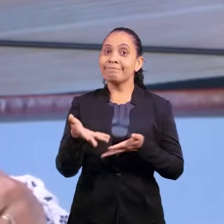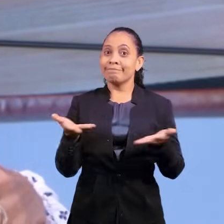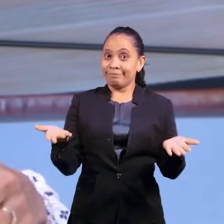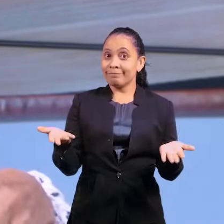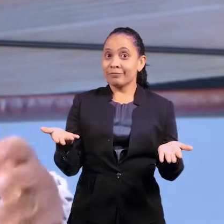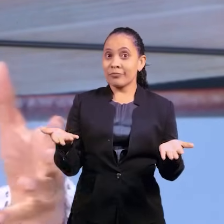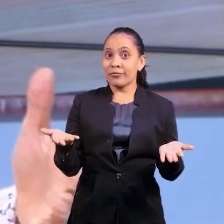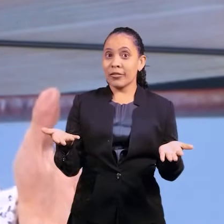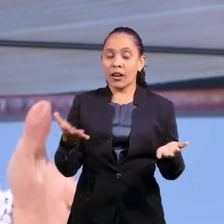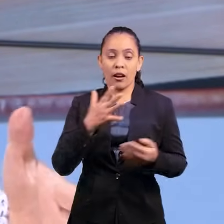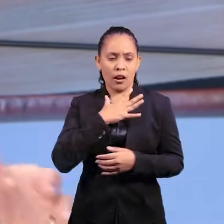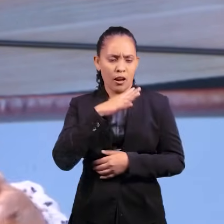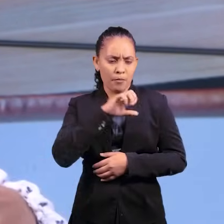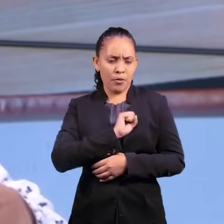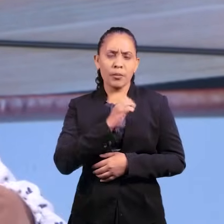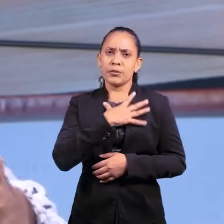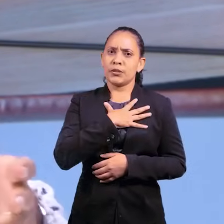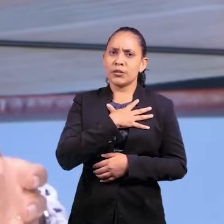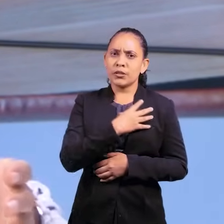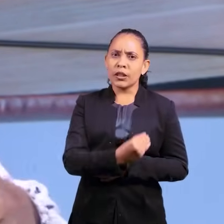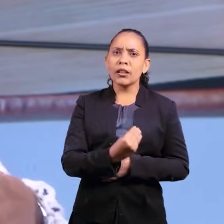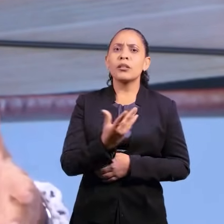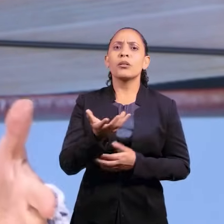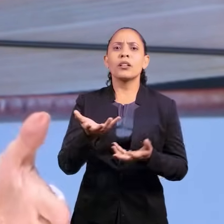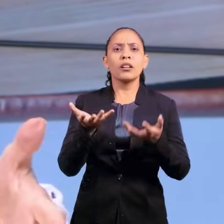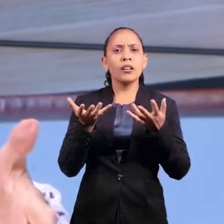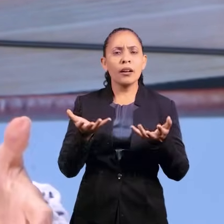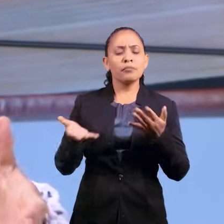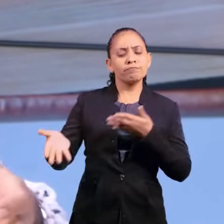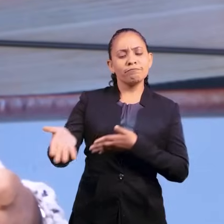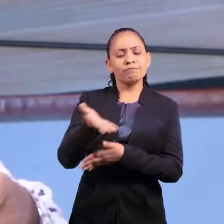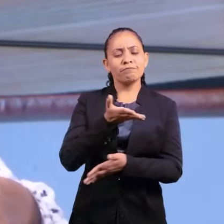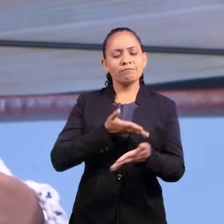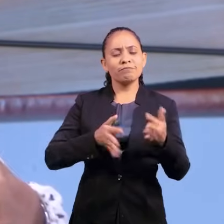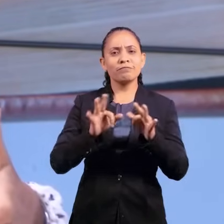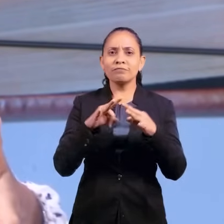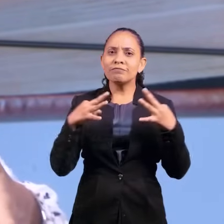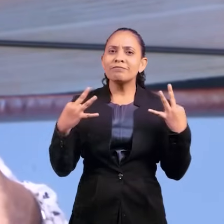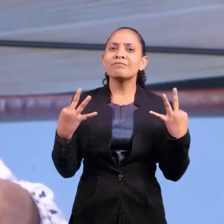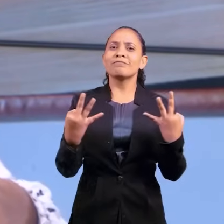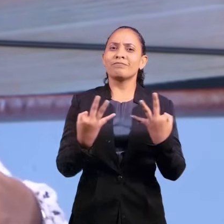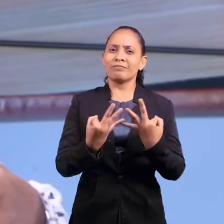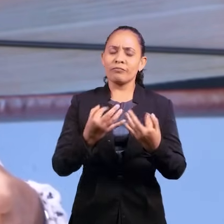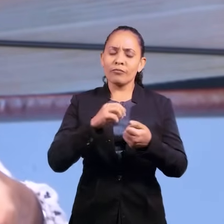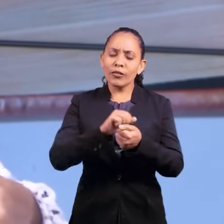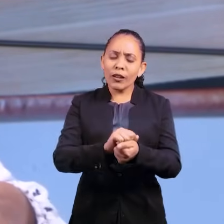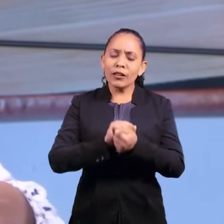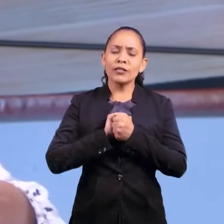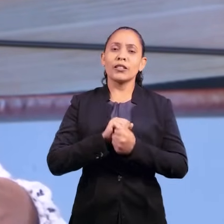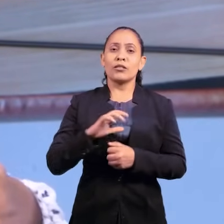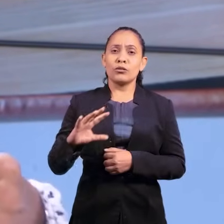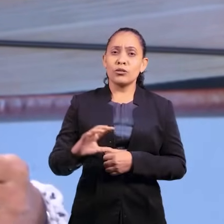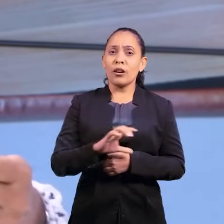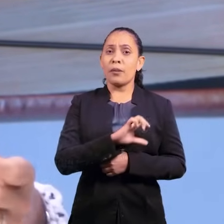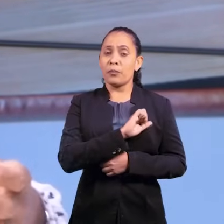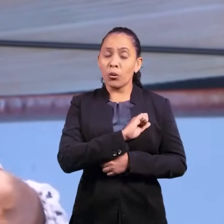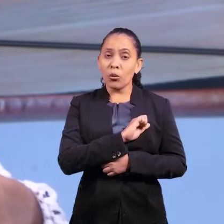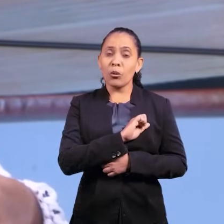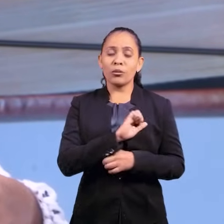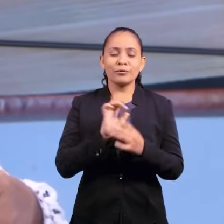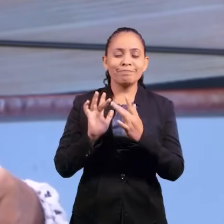marido, nós amamos os nossos filhos, queremos construir uma relação saudável de companheirismo, de amor,